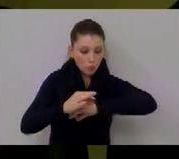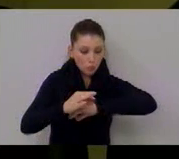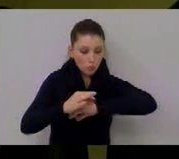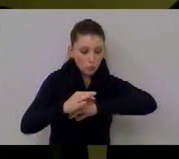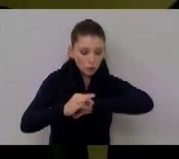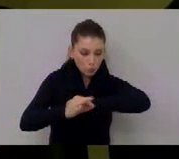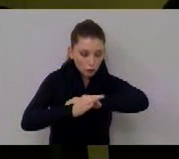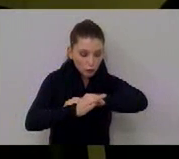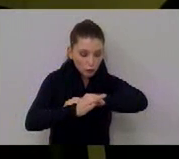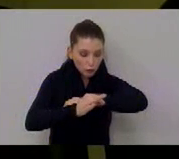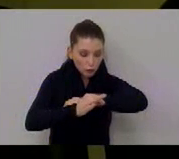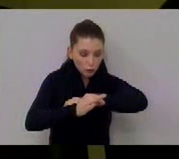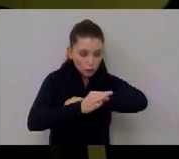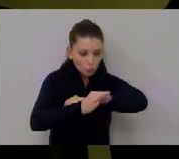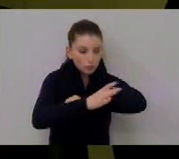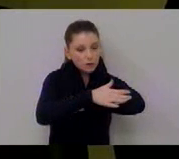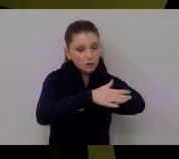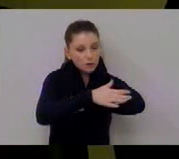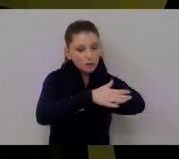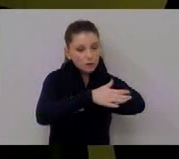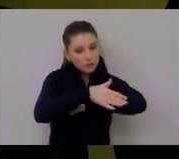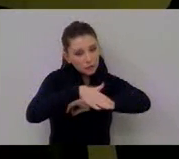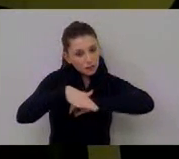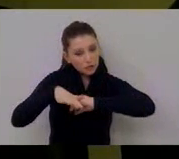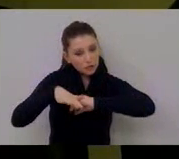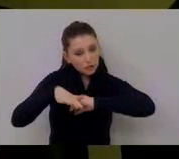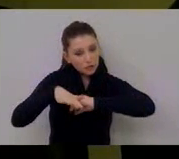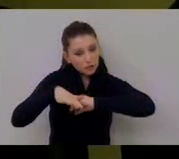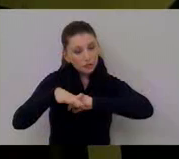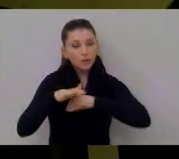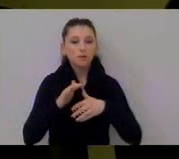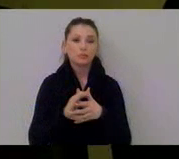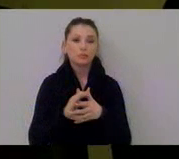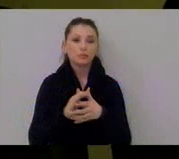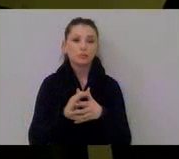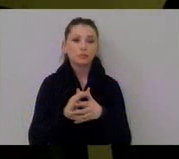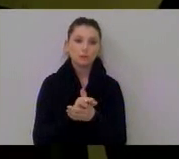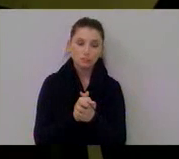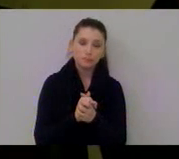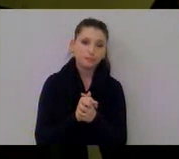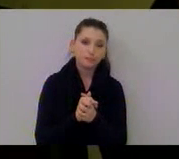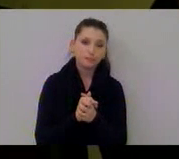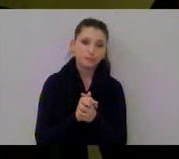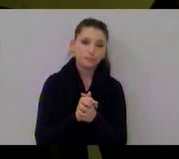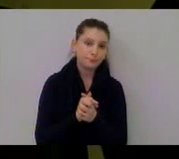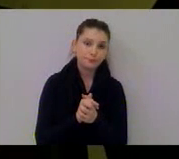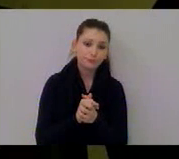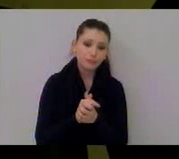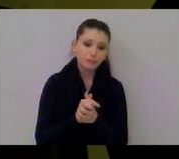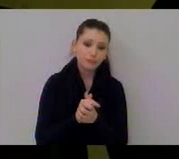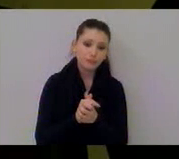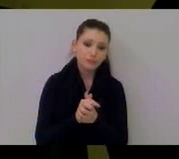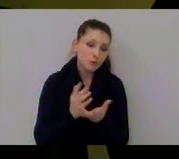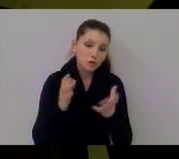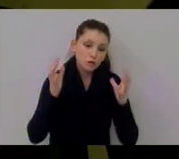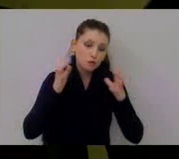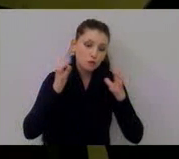na primeira chuva ela volta a ficar naquela situação.